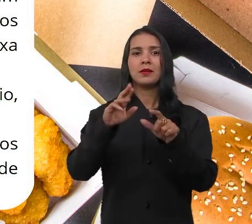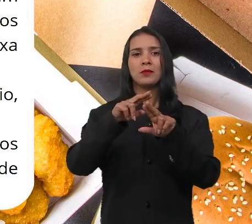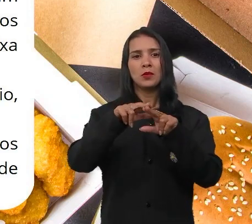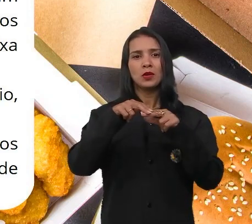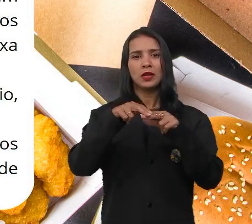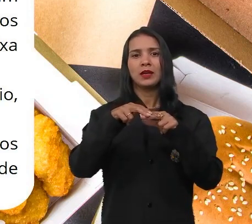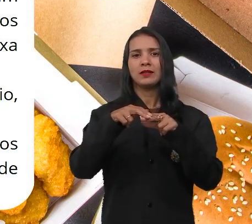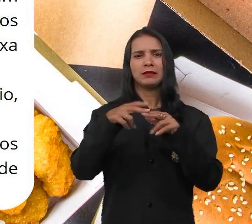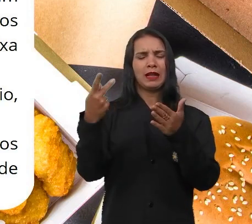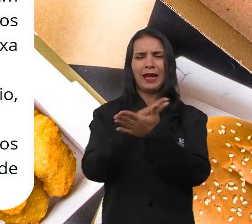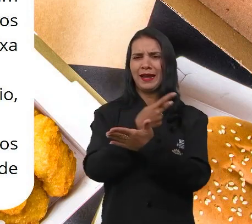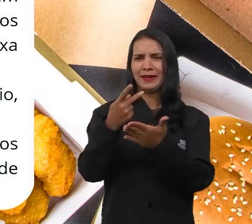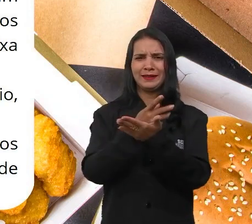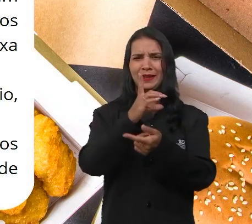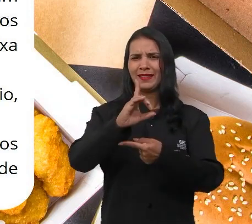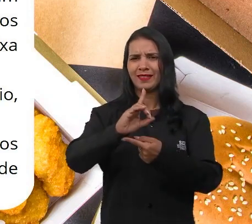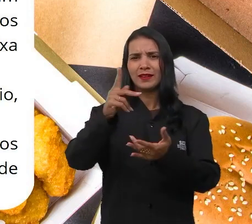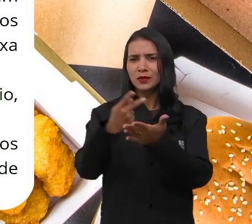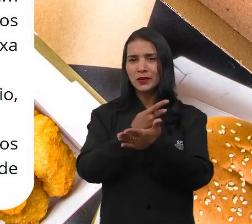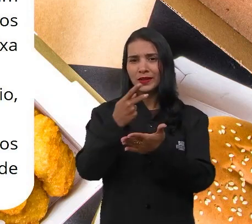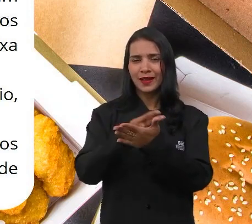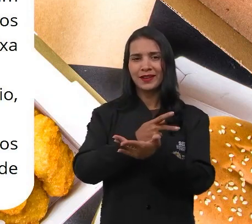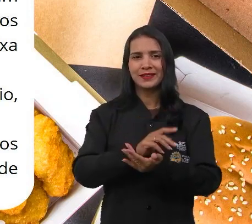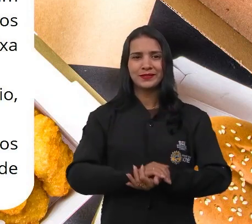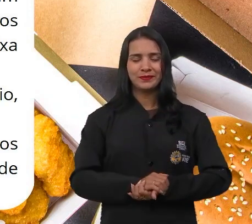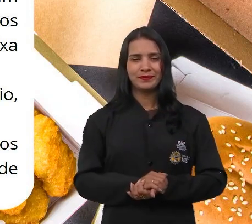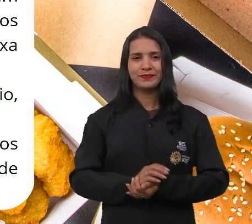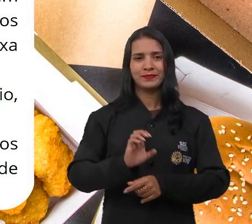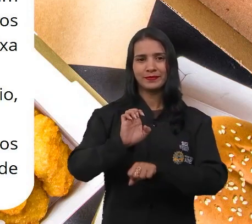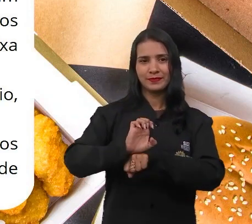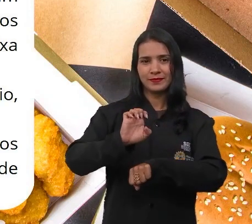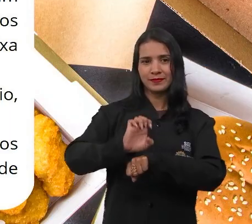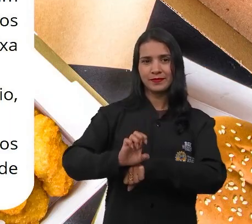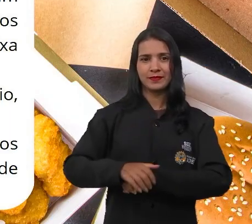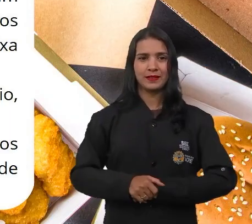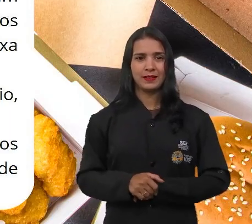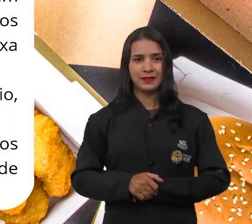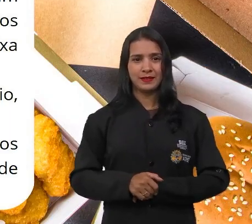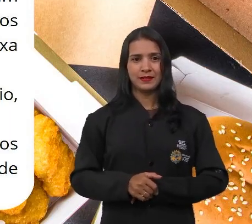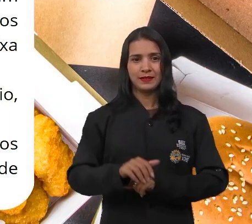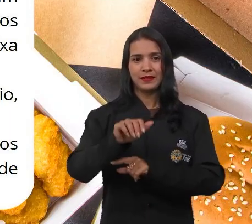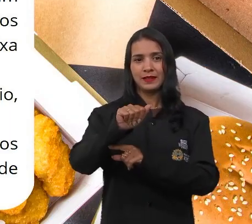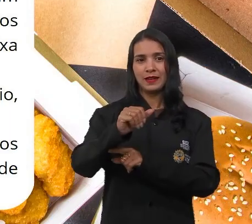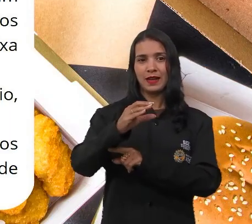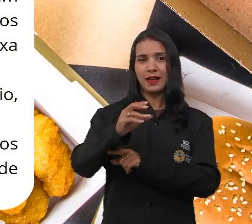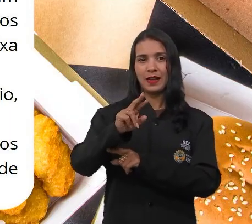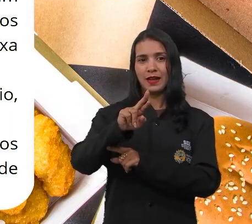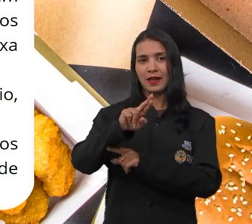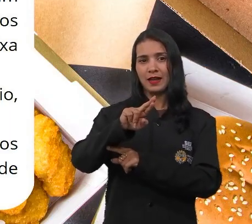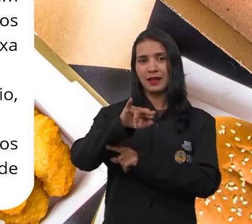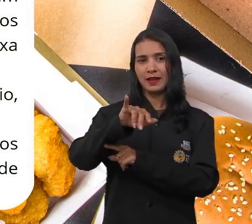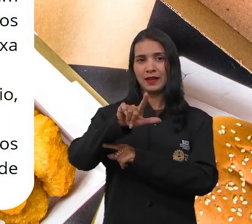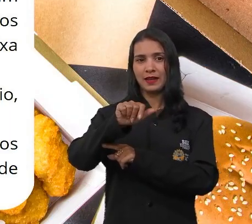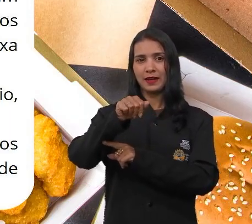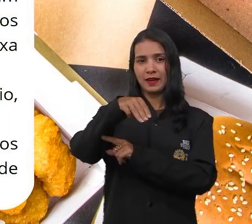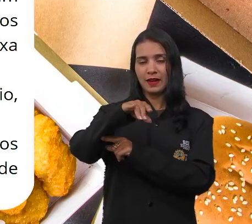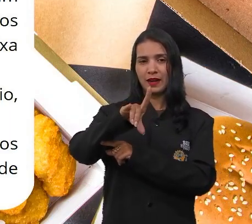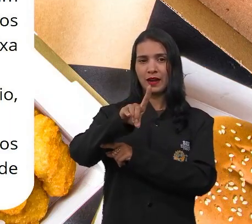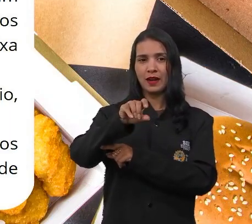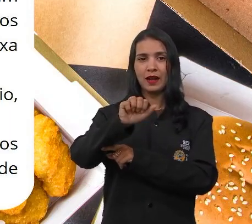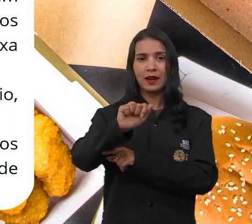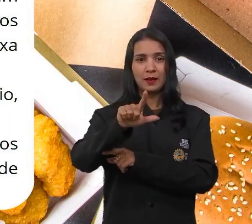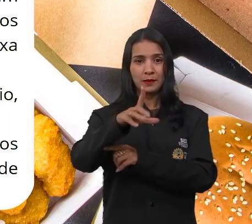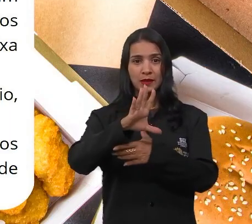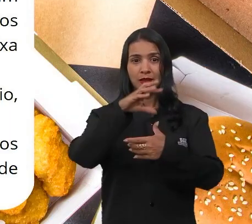tempero. Toda errada, gente. Tá toda errada essa daqui. A alternativa E. Aquilamidas formadas em frituras